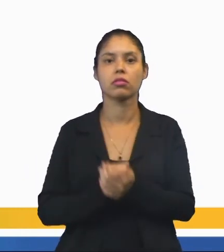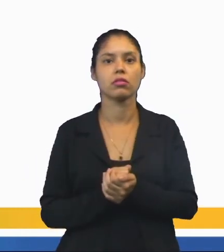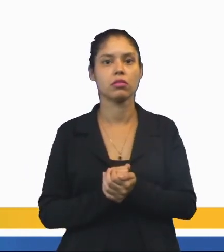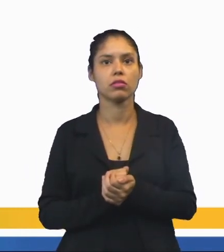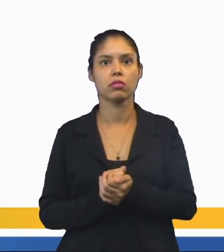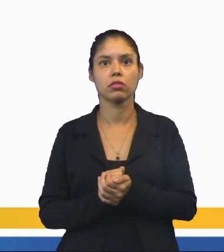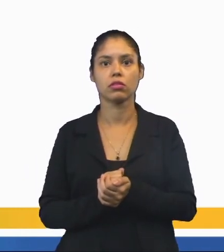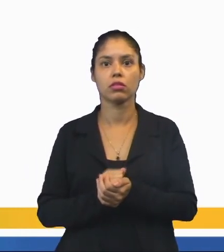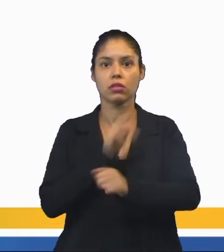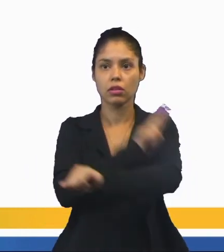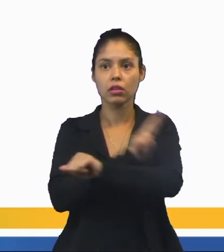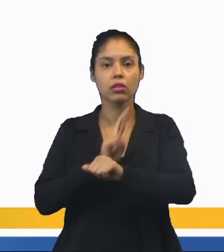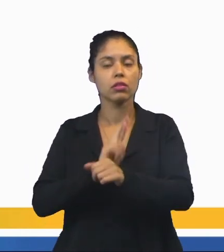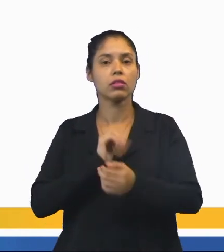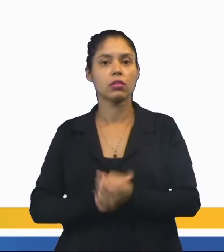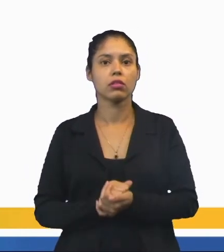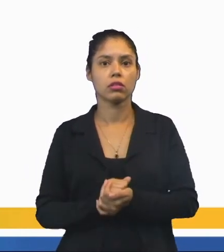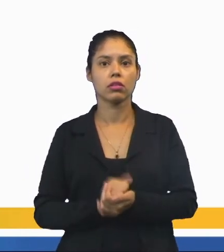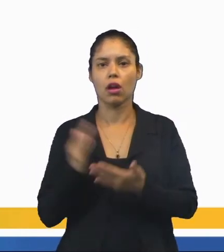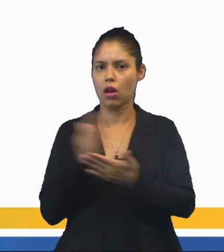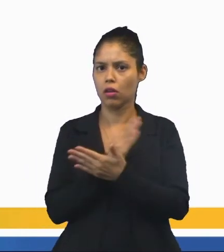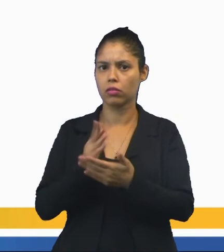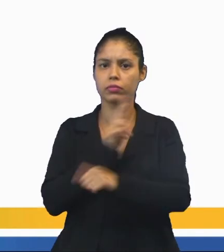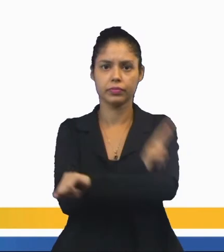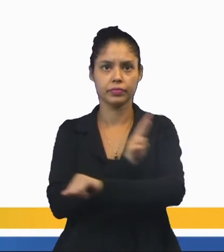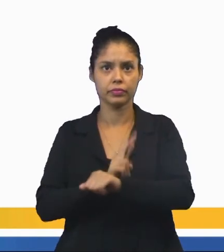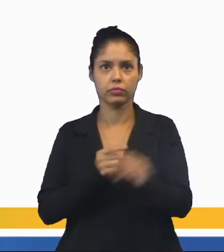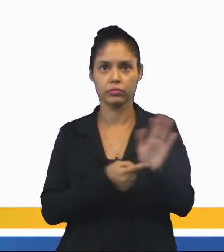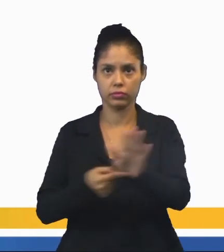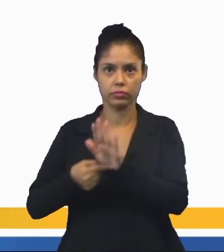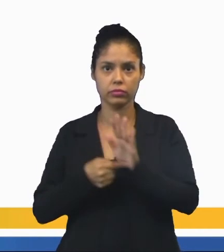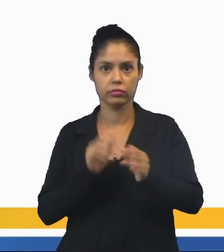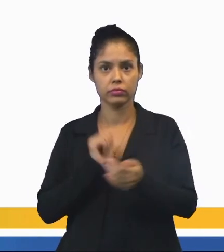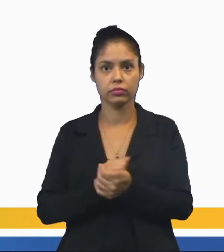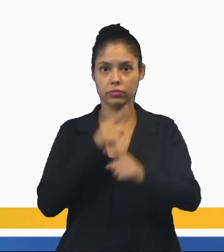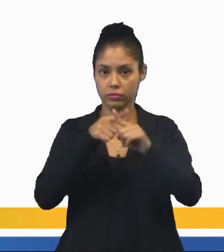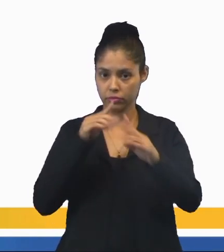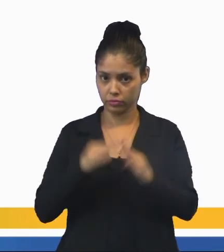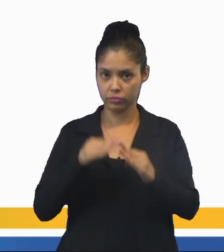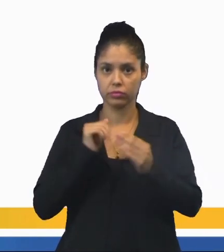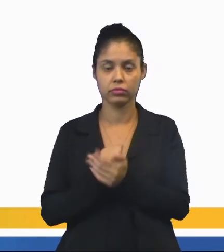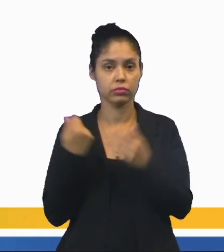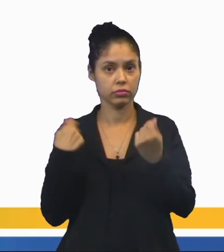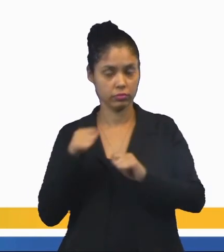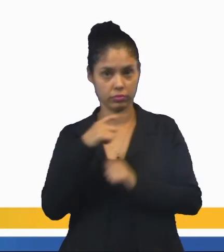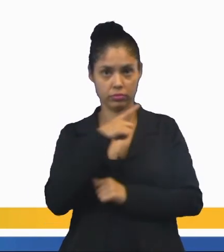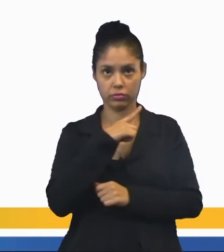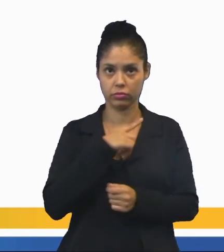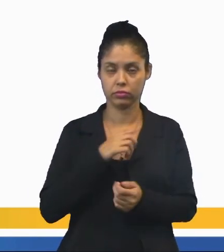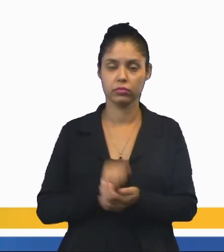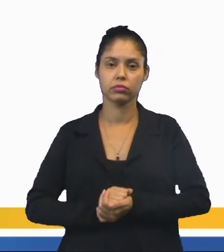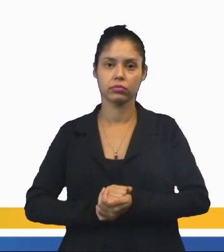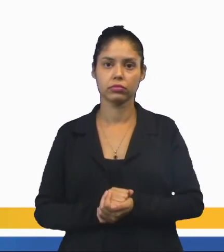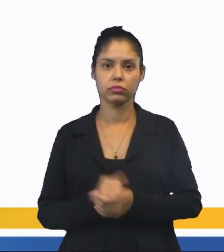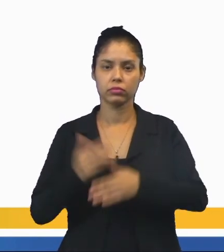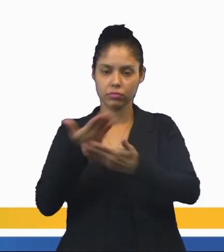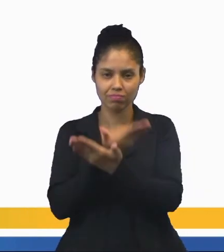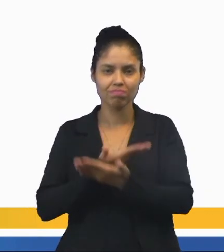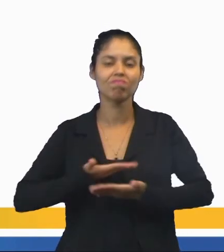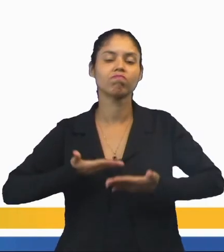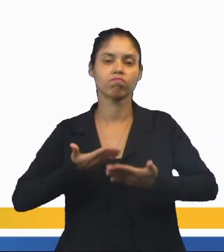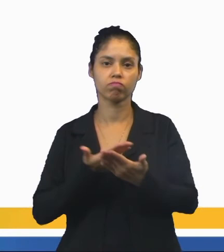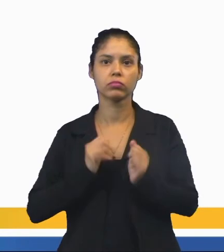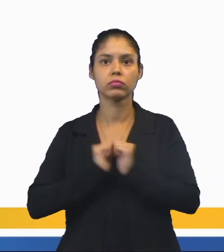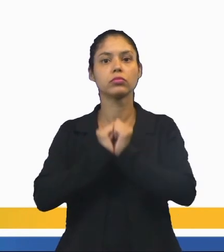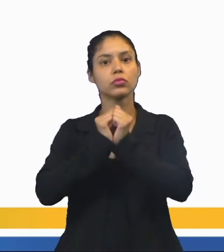eu digo as religiões, né? É que algumas religiões são representadas por igrejas. Elas precisam, é carente que elas se